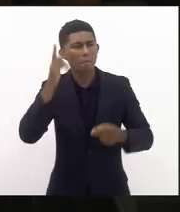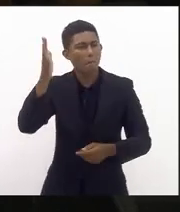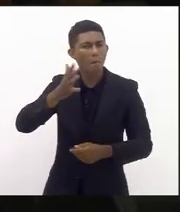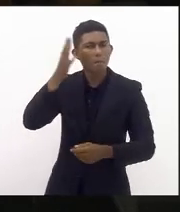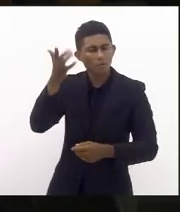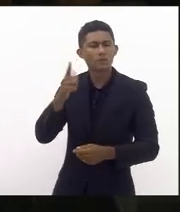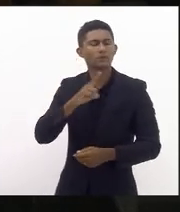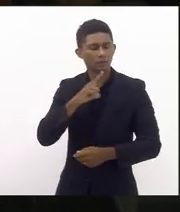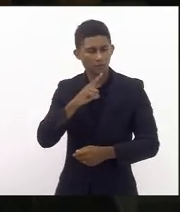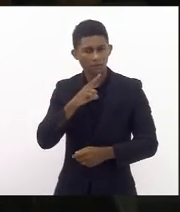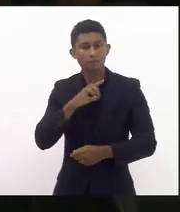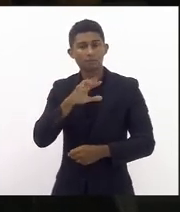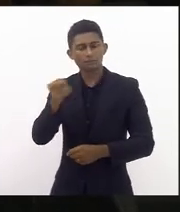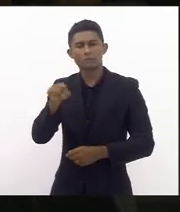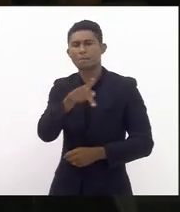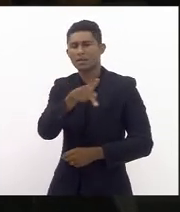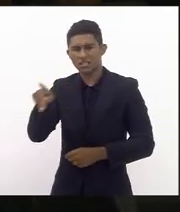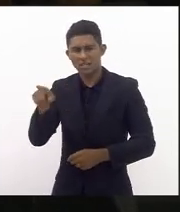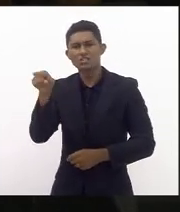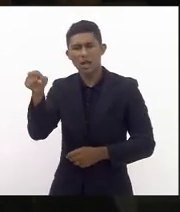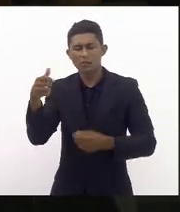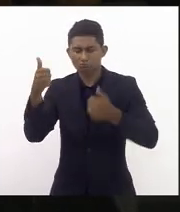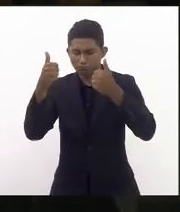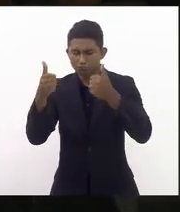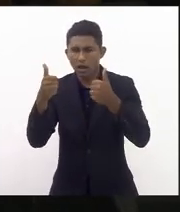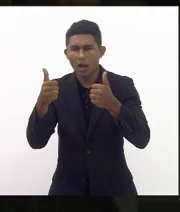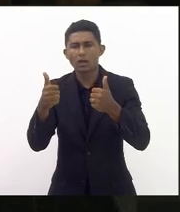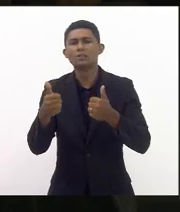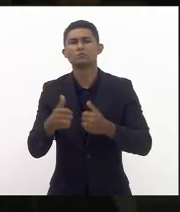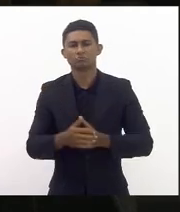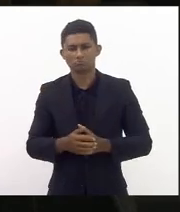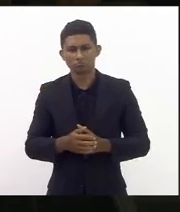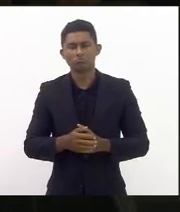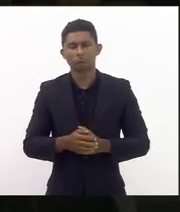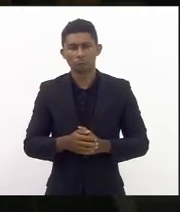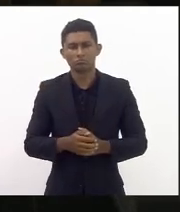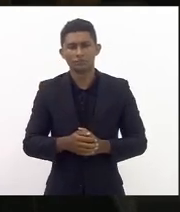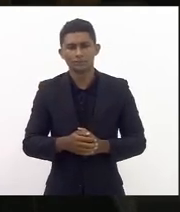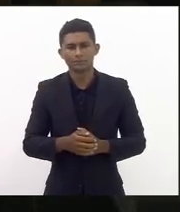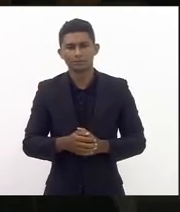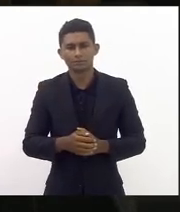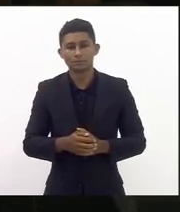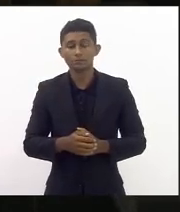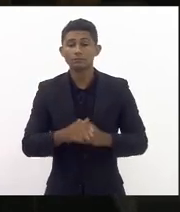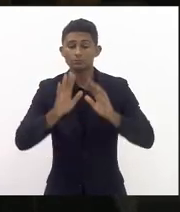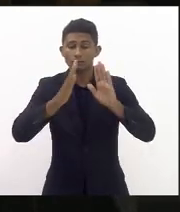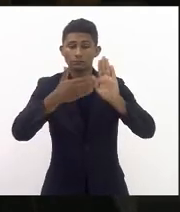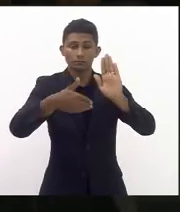contundentes, e Lucinha, a meu ver, se saiu muito bem na coordenação dos trabalhos.